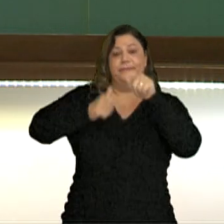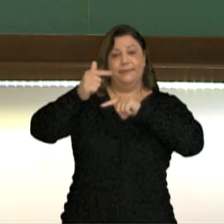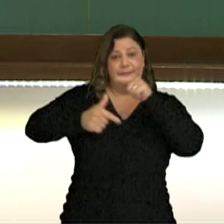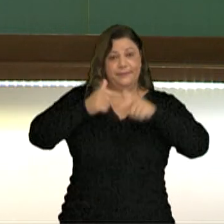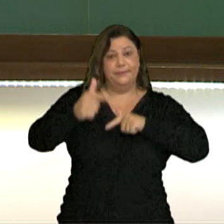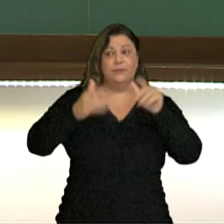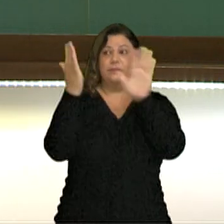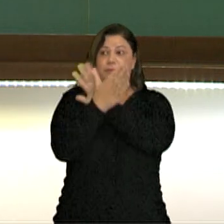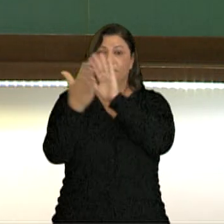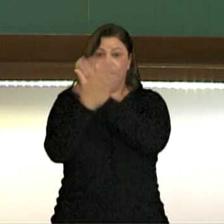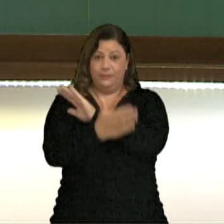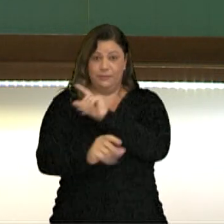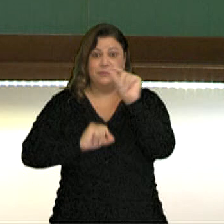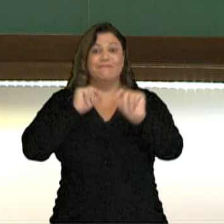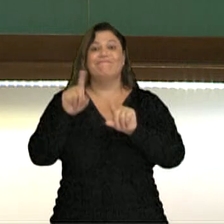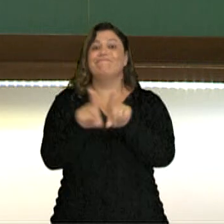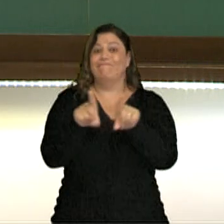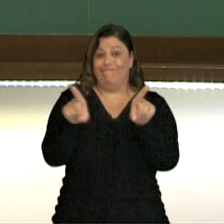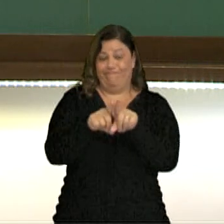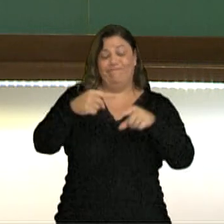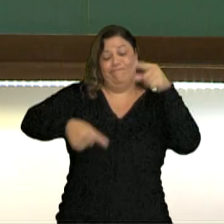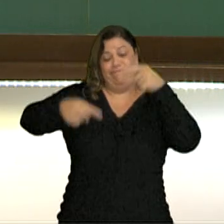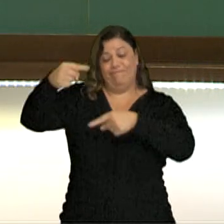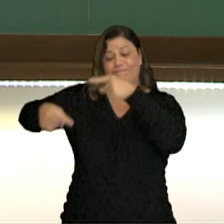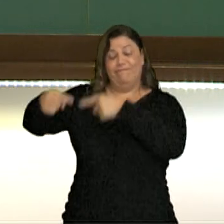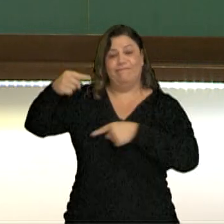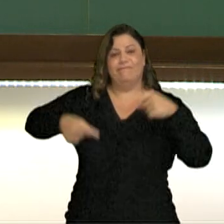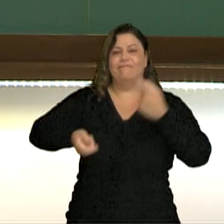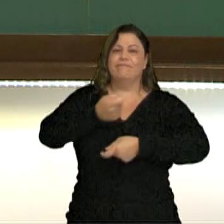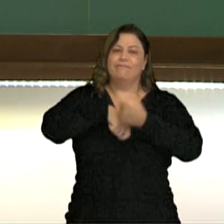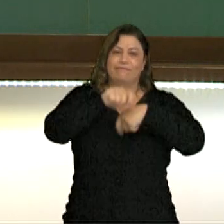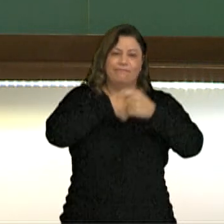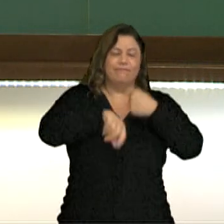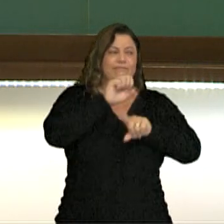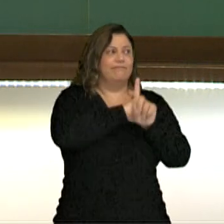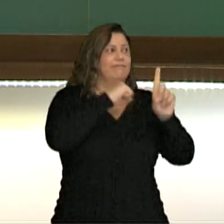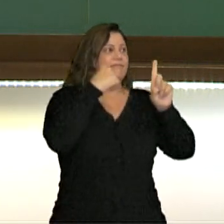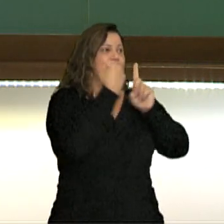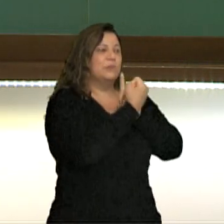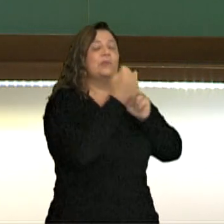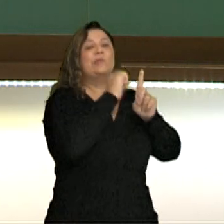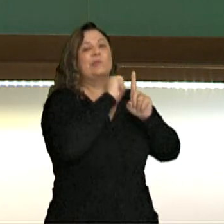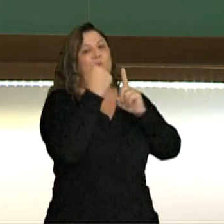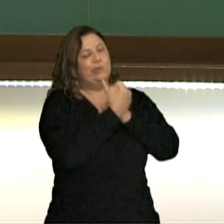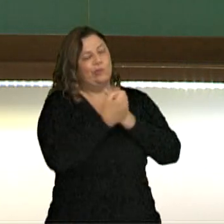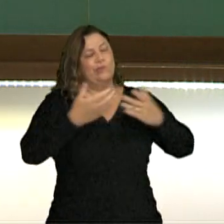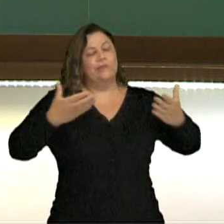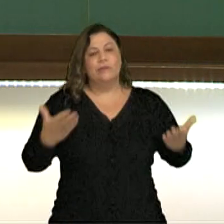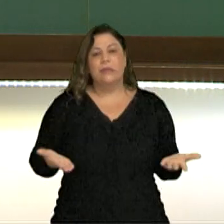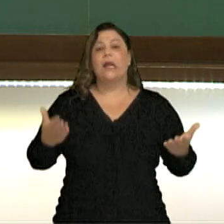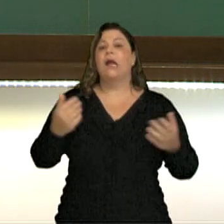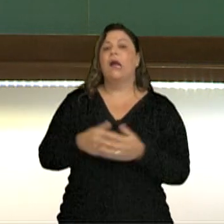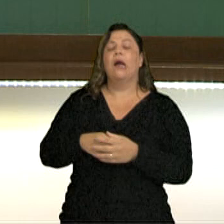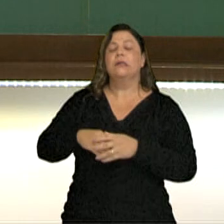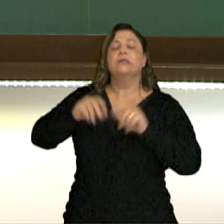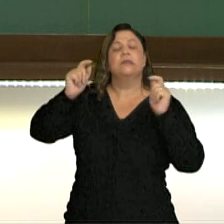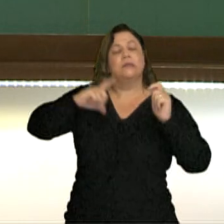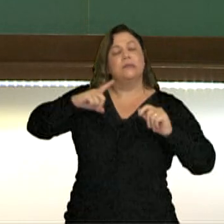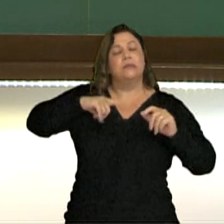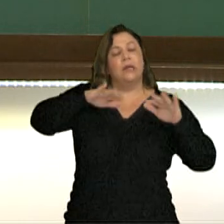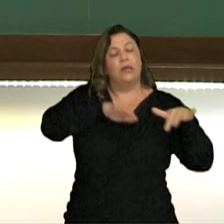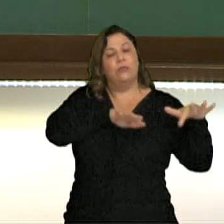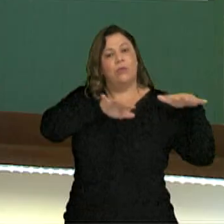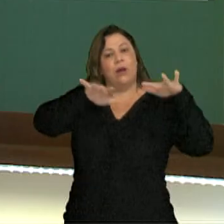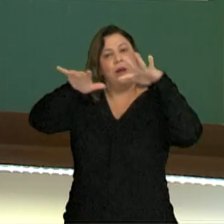estão fugindo, quem sabe, de uma questão política, econômica, social e acabam fazendo esse movimento